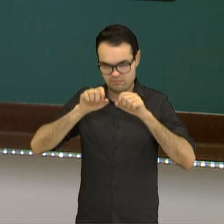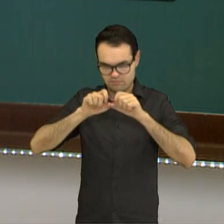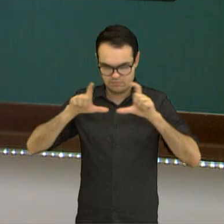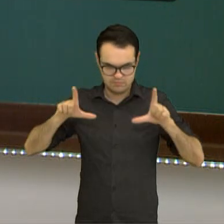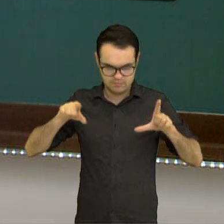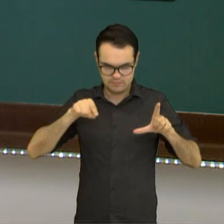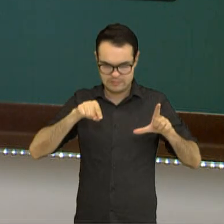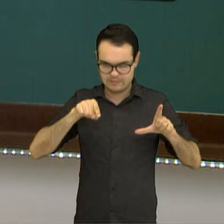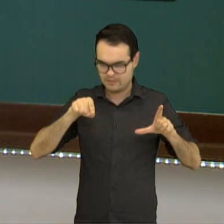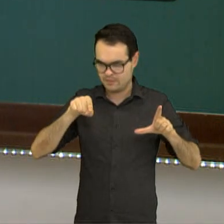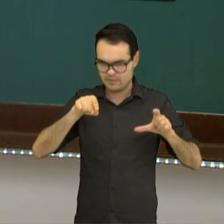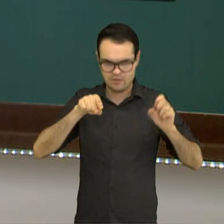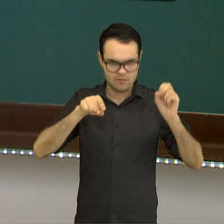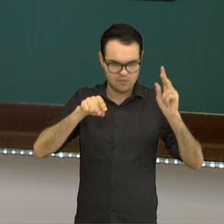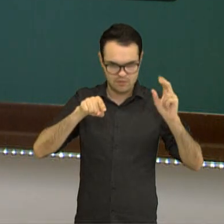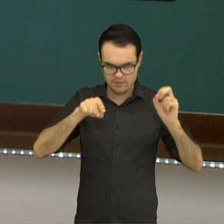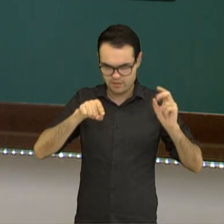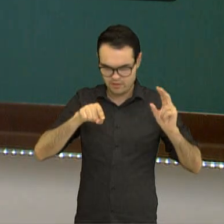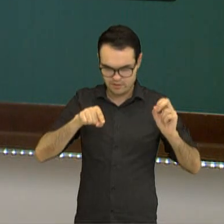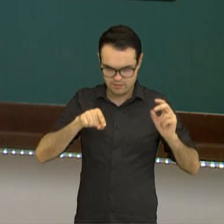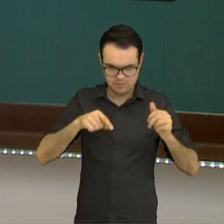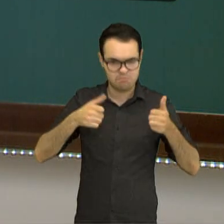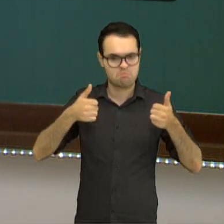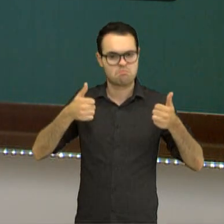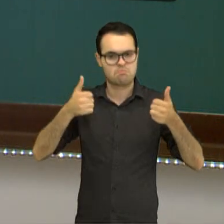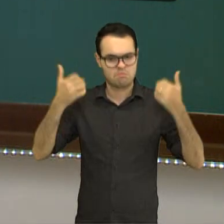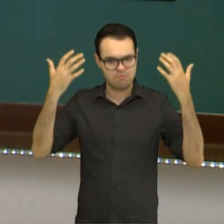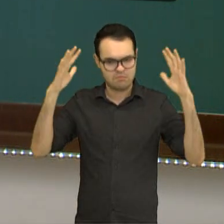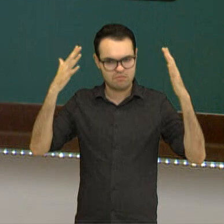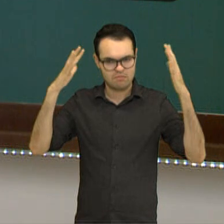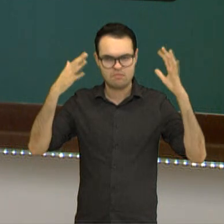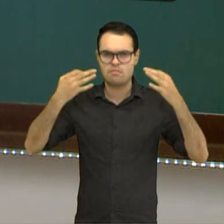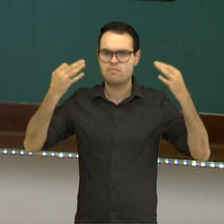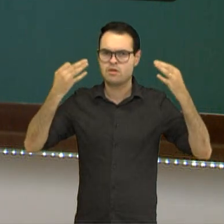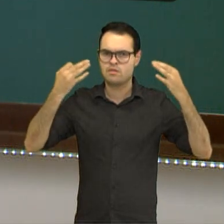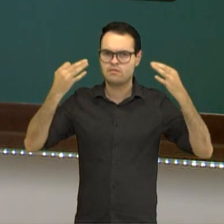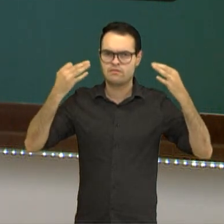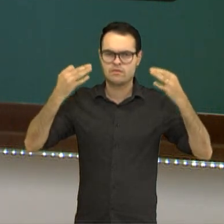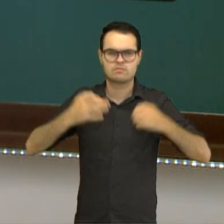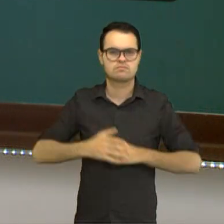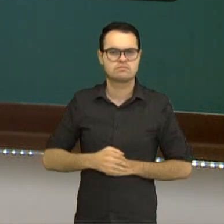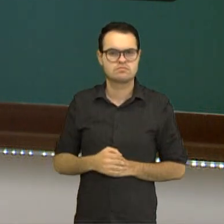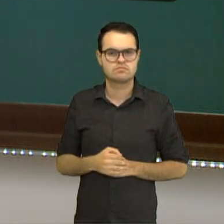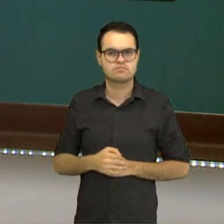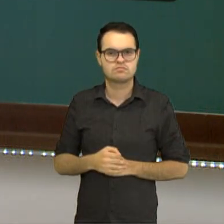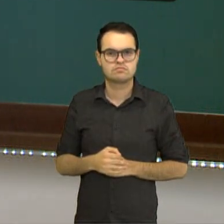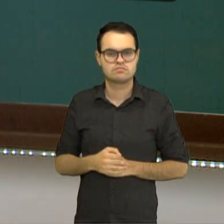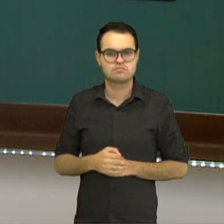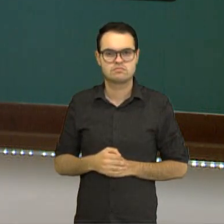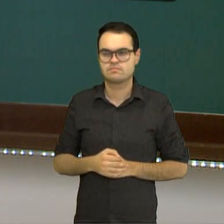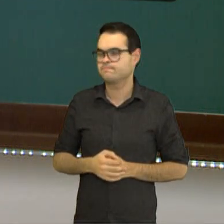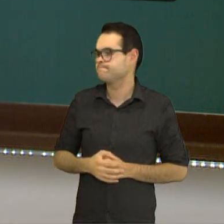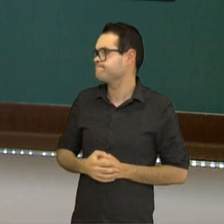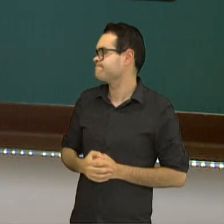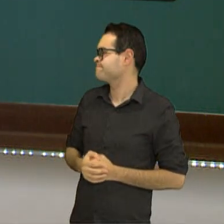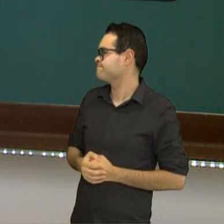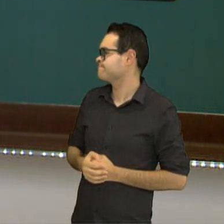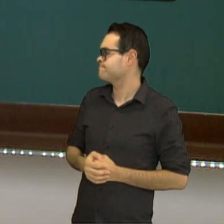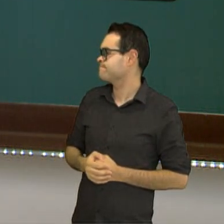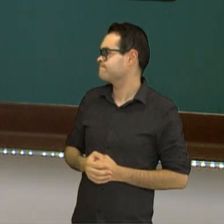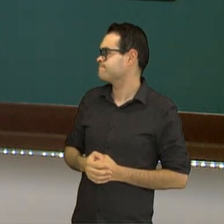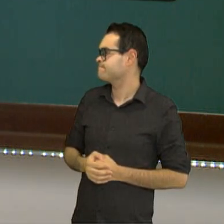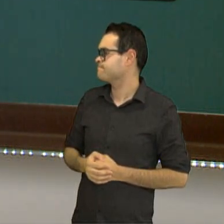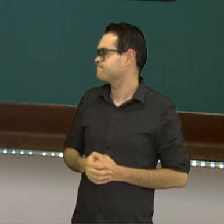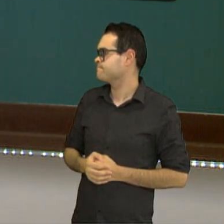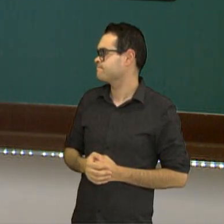ok, né? Se ele fez tudo o que foi pedido. Make a final review on the text you